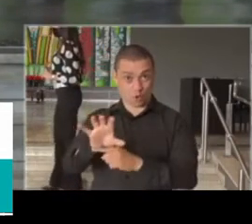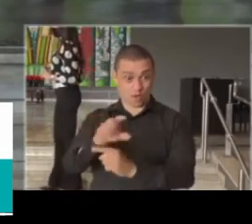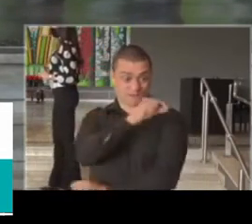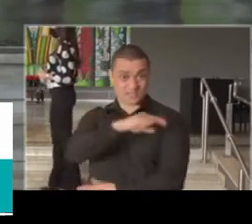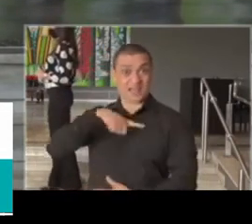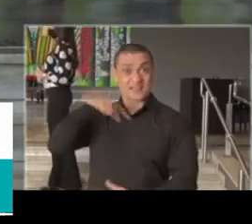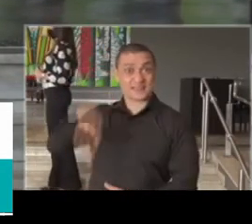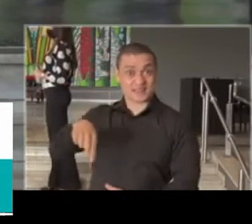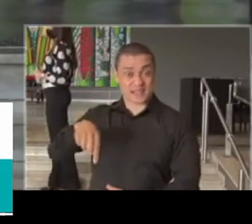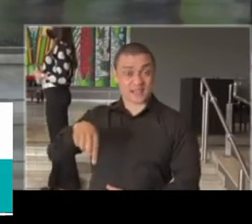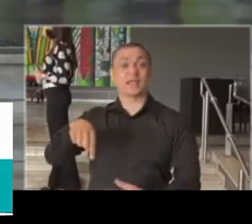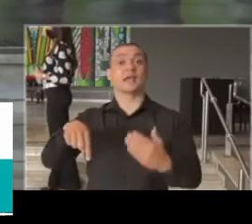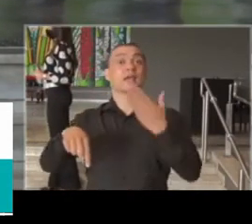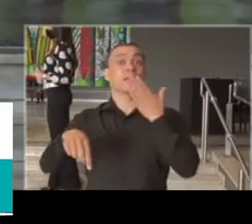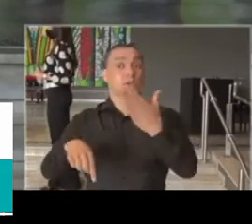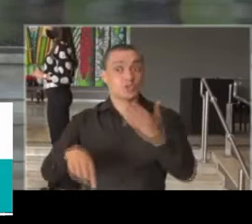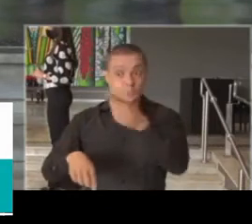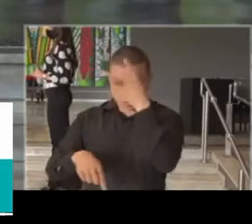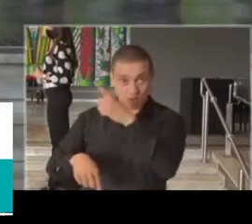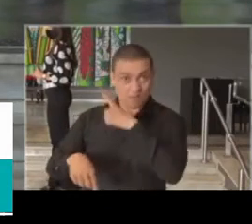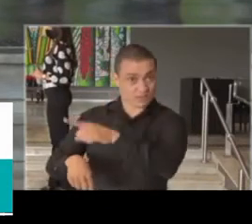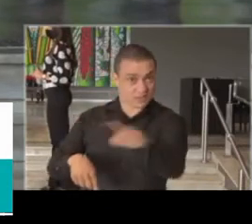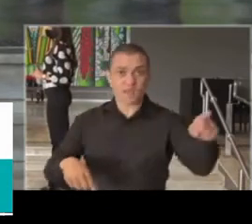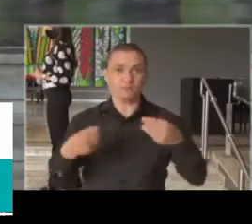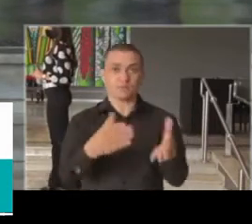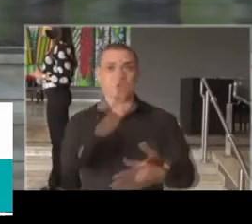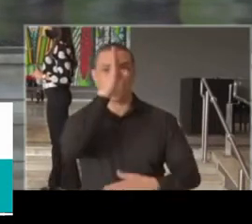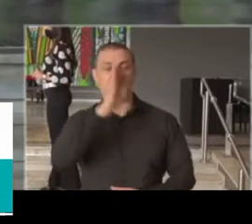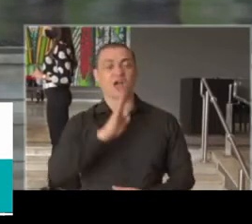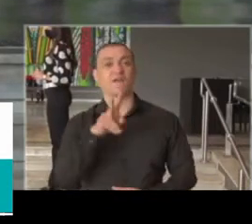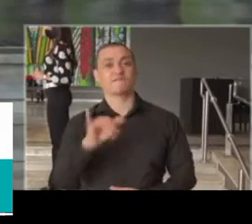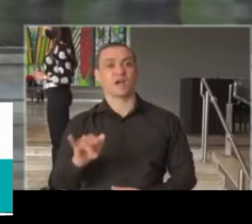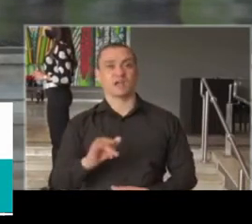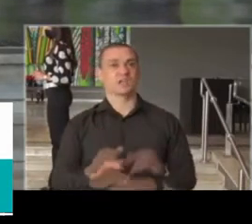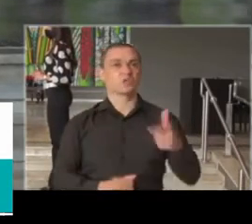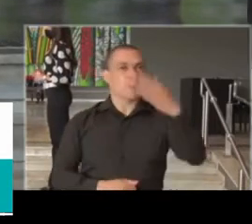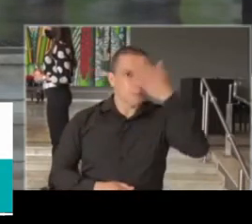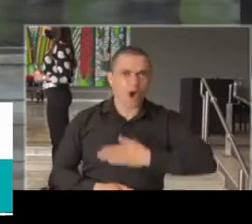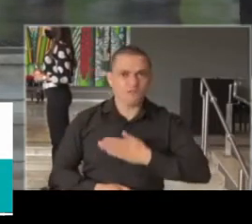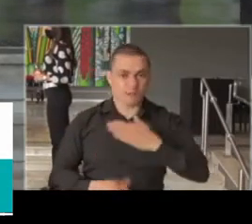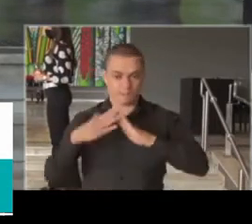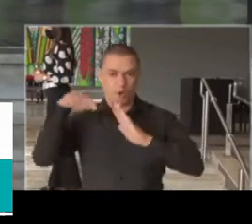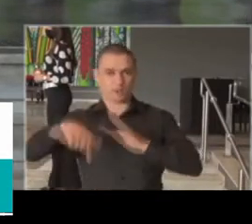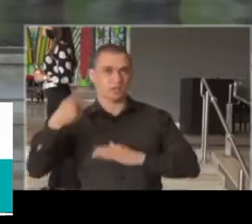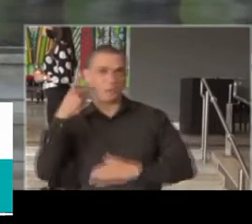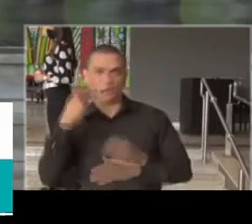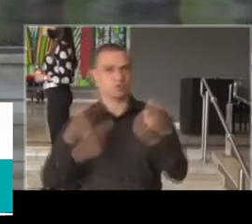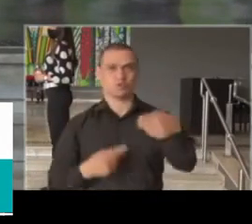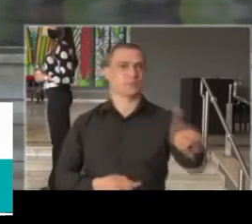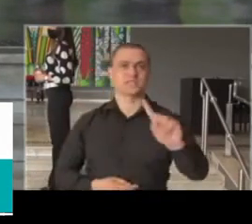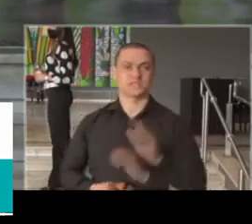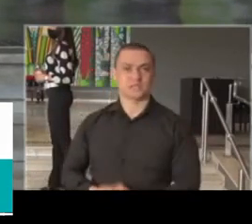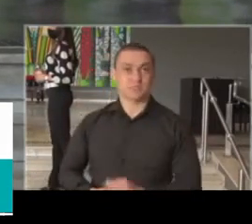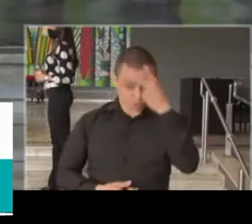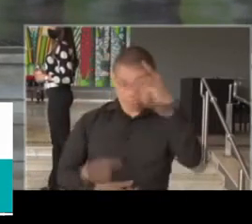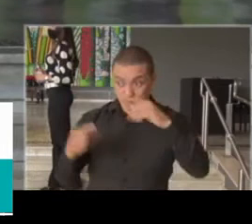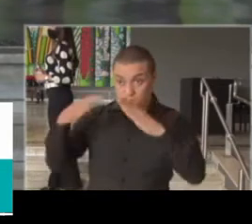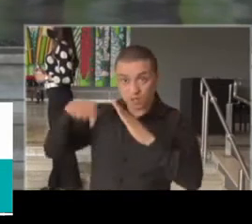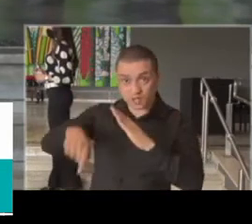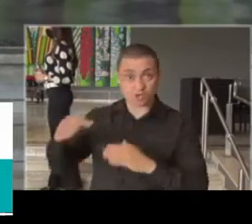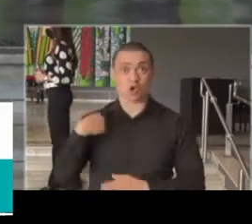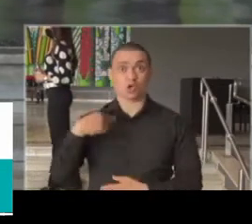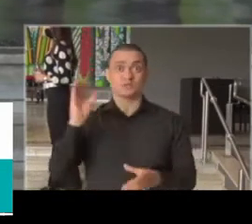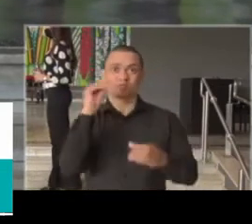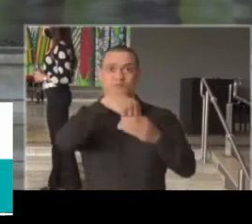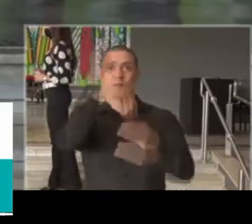e pedir a vacina, receberá a vacina gratuitamente. Ele não precisará comprovar residência em São Paulo. Nós fazemos parte do